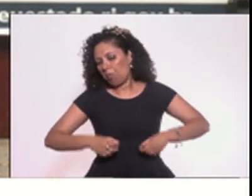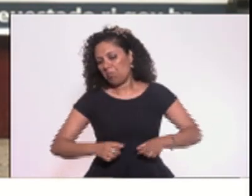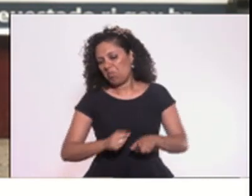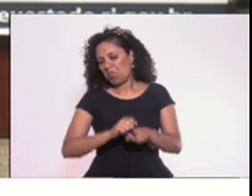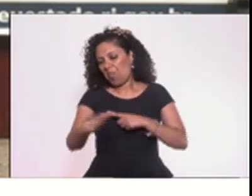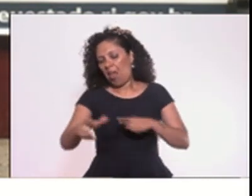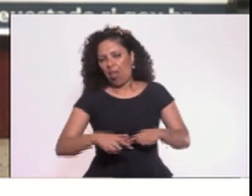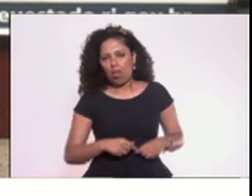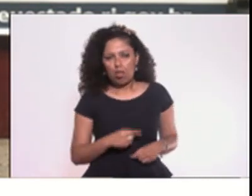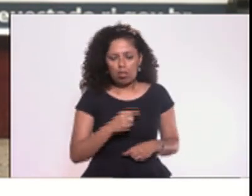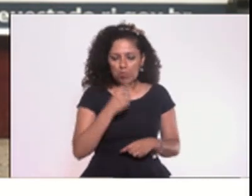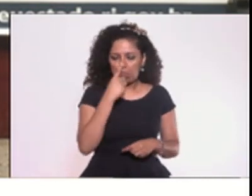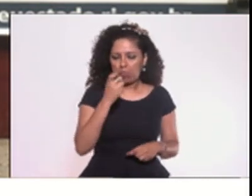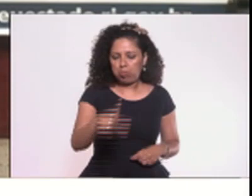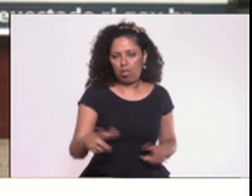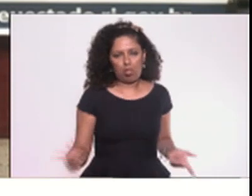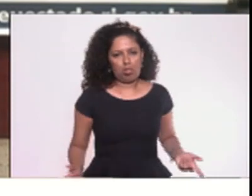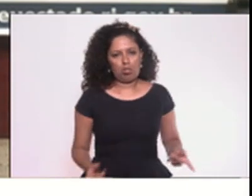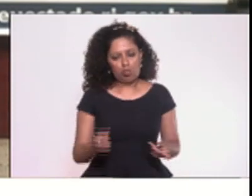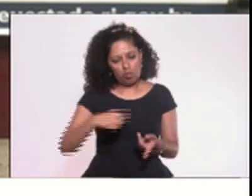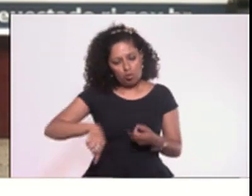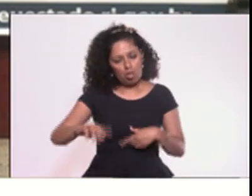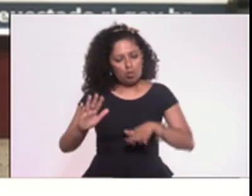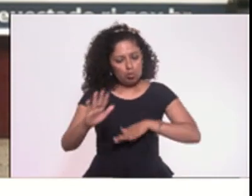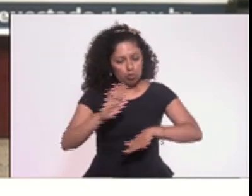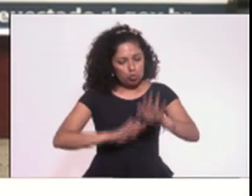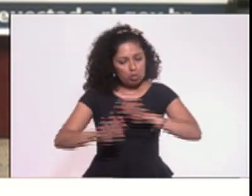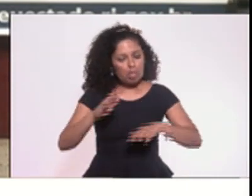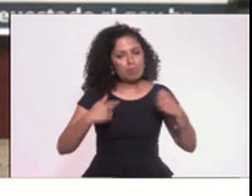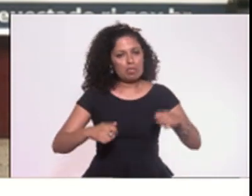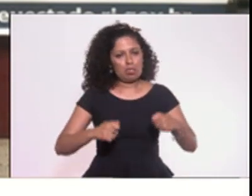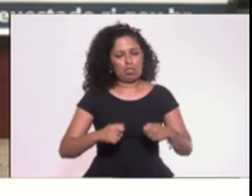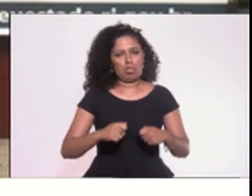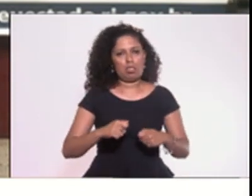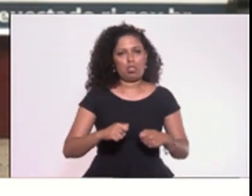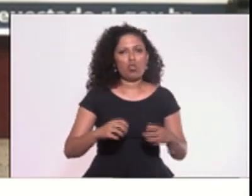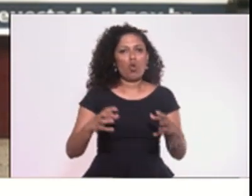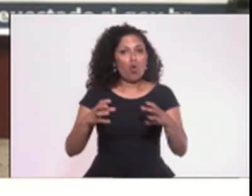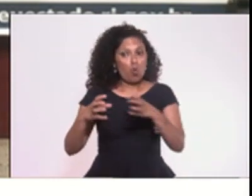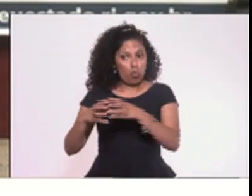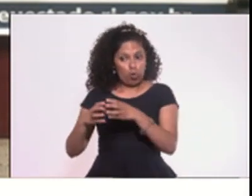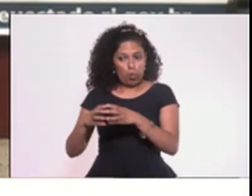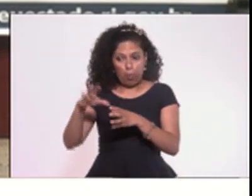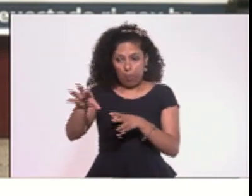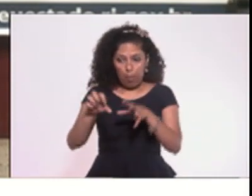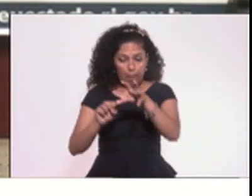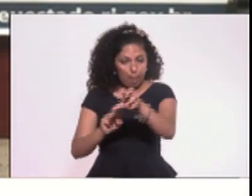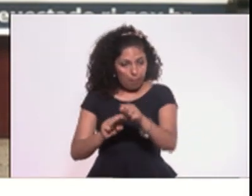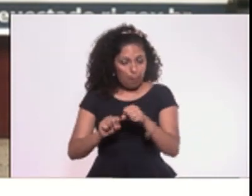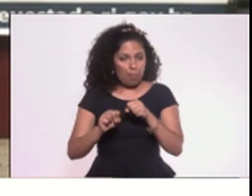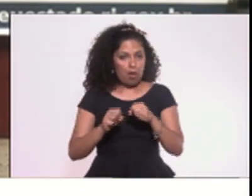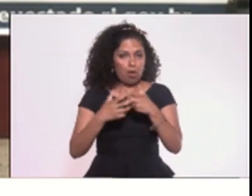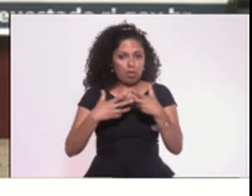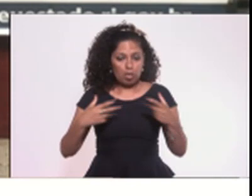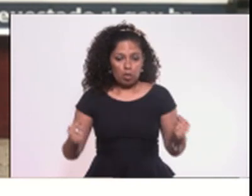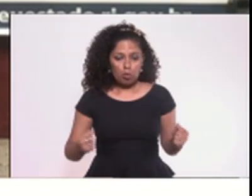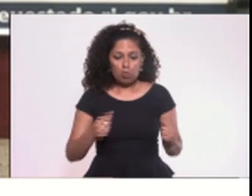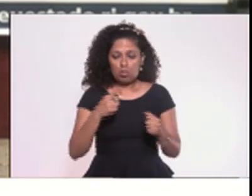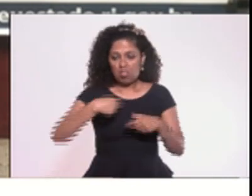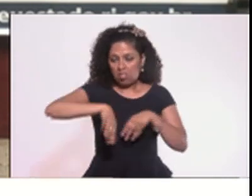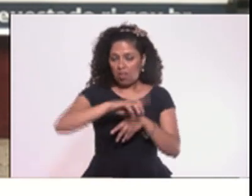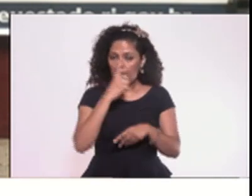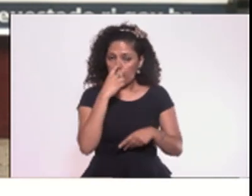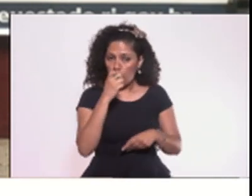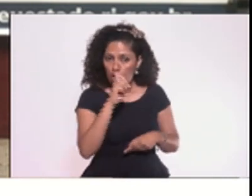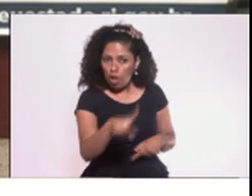trabalho é um trabalho que a gente tem muito orgulho de promover, porque eles recolhem produtos que efetivamente seriam descartados